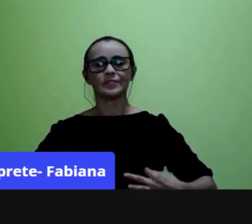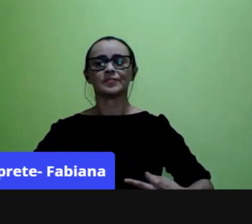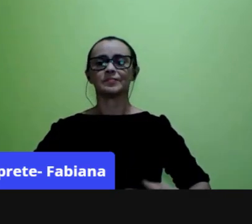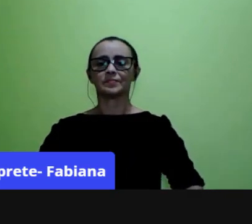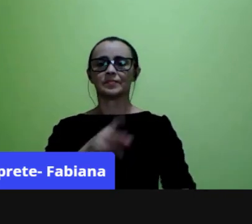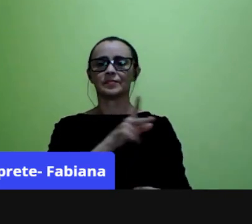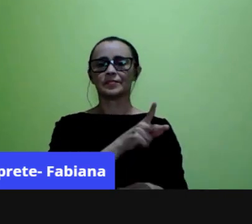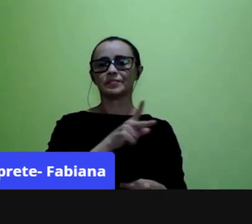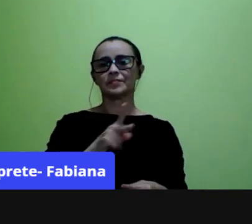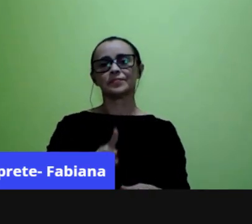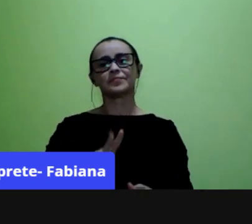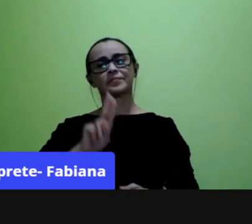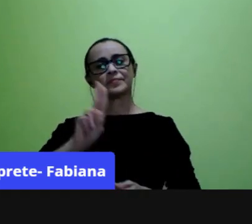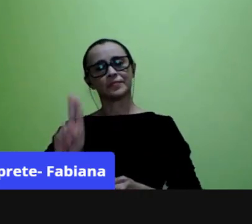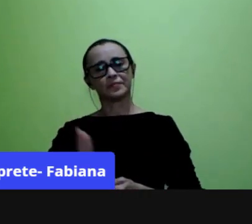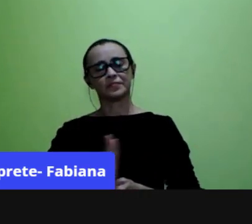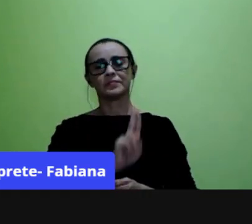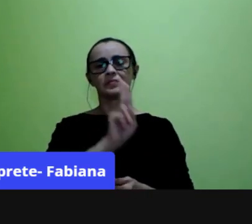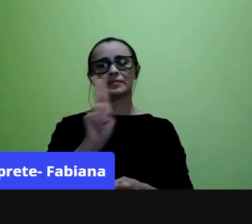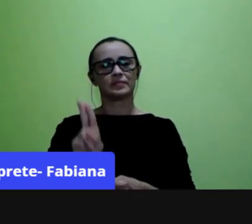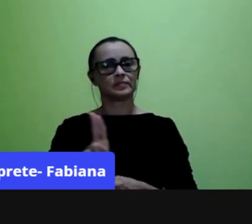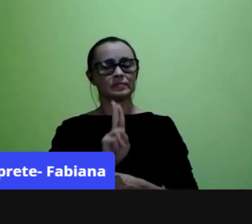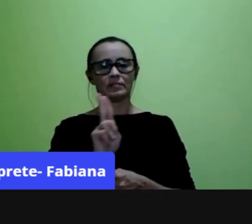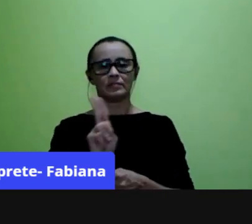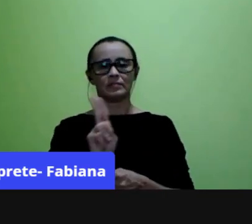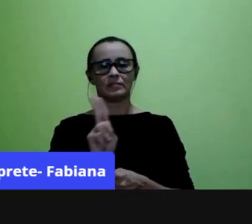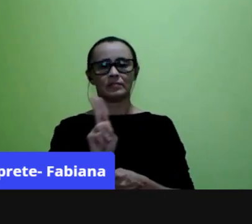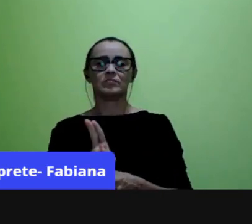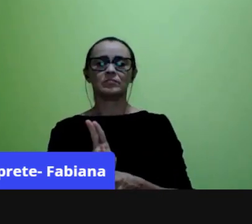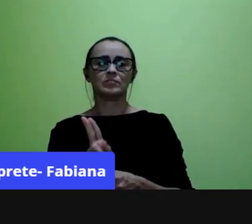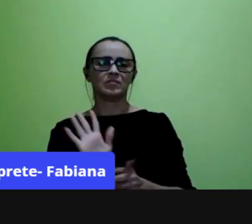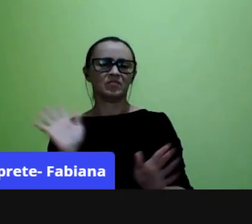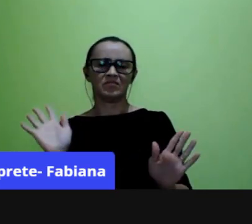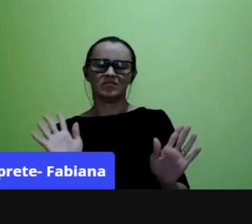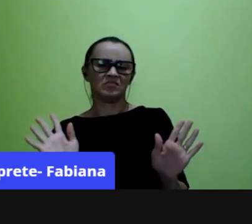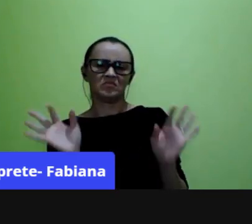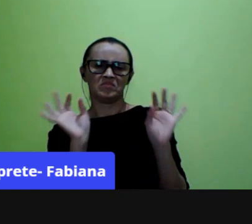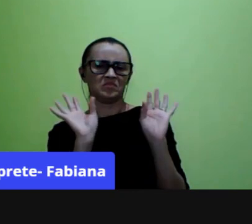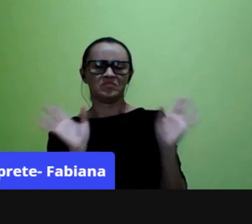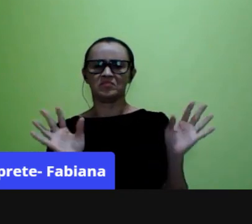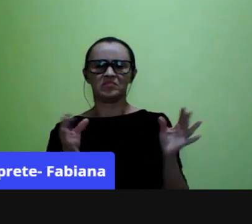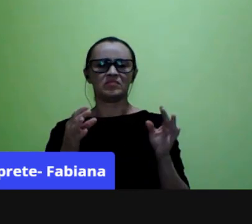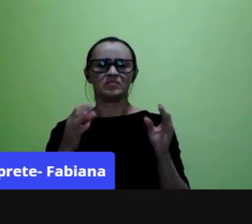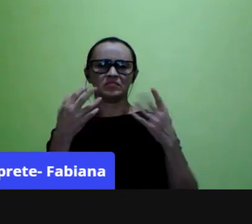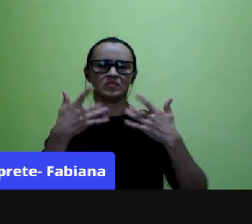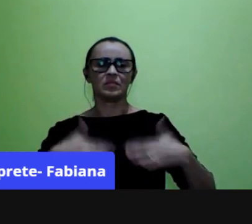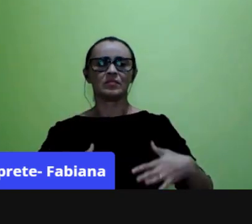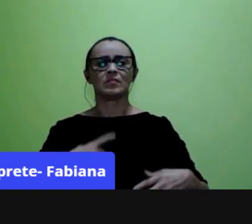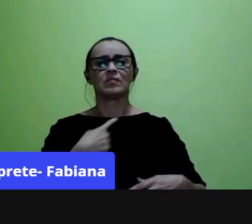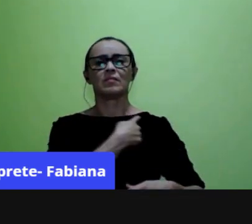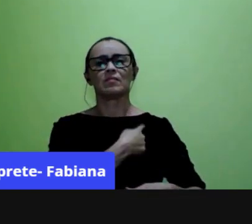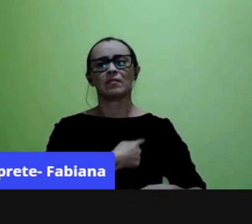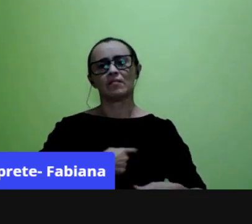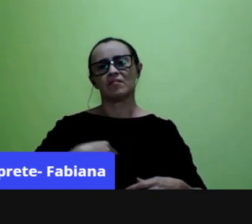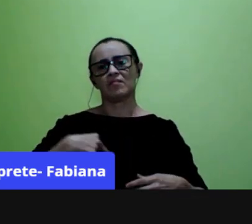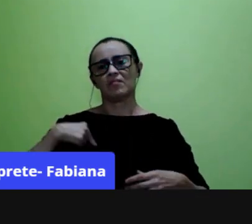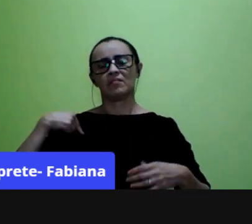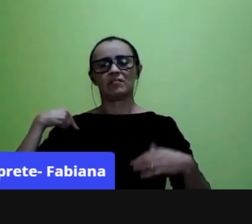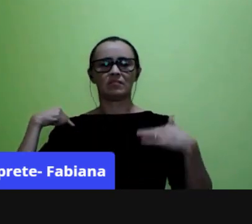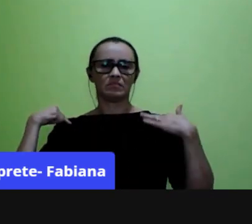usando. Não vou nem entrar na questão de decote ou coisas que vão prejudicar